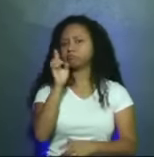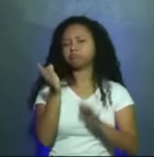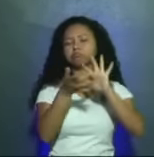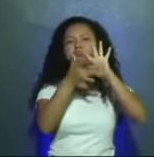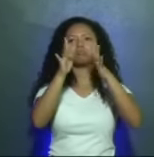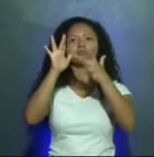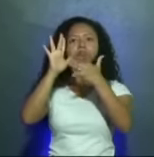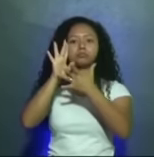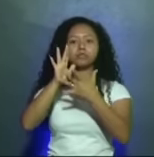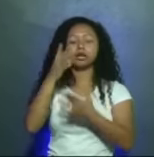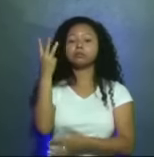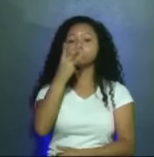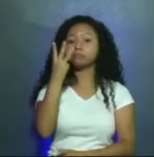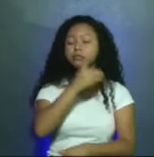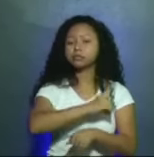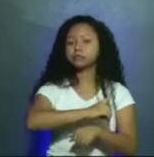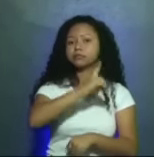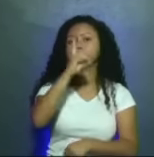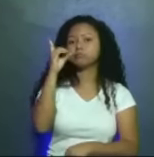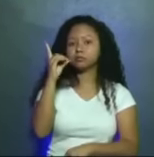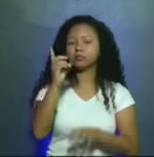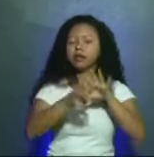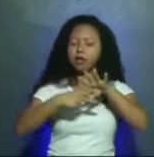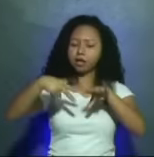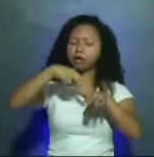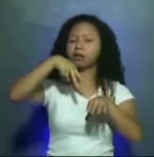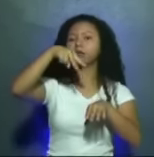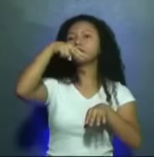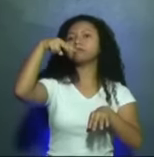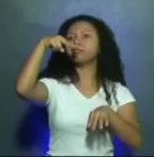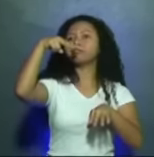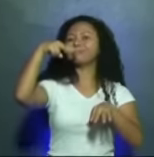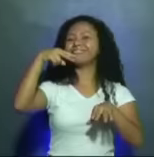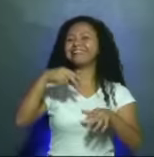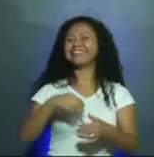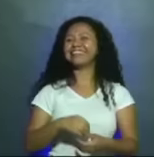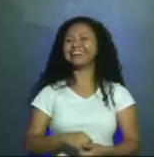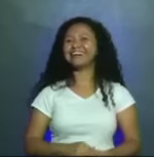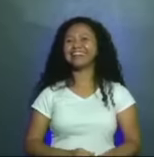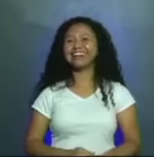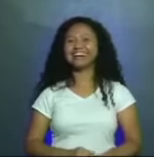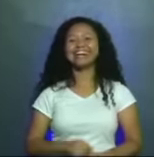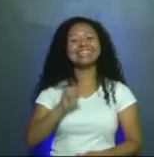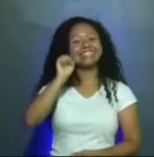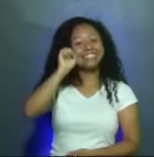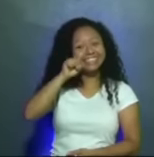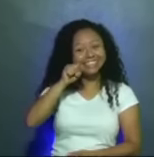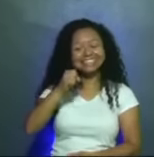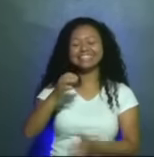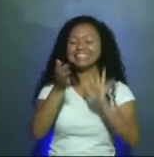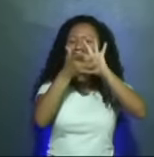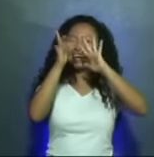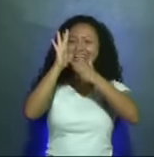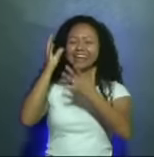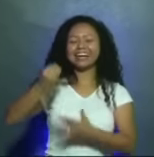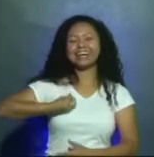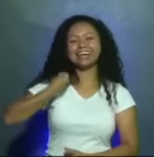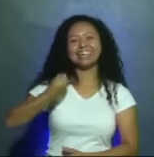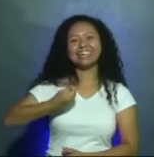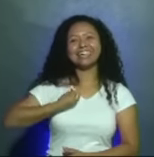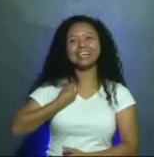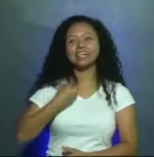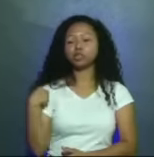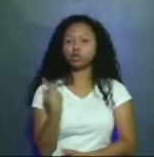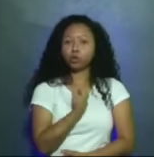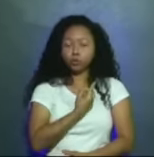No terceiro dia, ele ressuscitou. Sim, ele vive. A gente vive